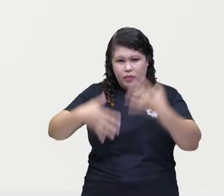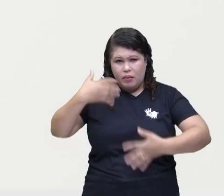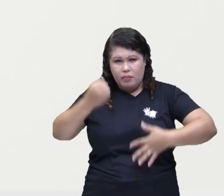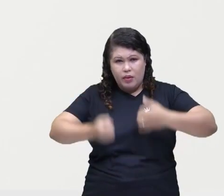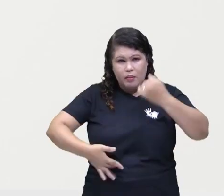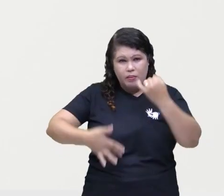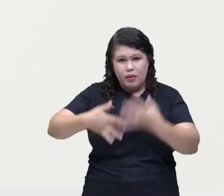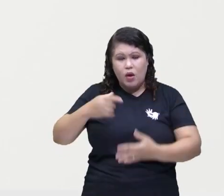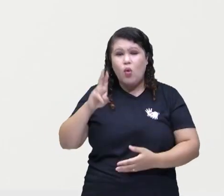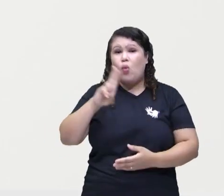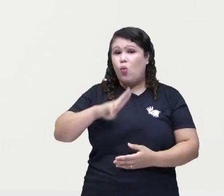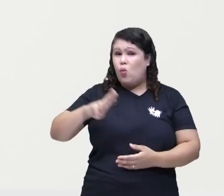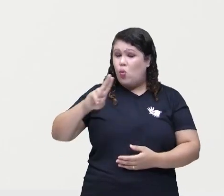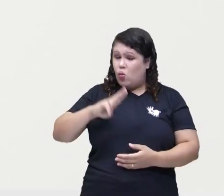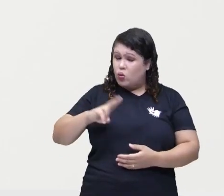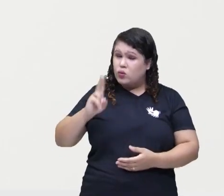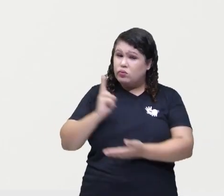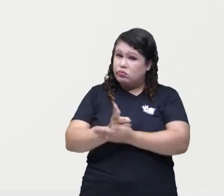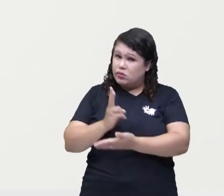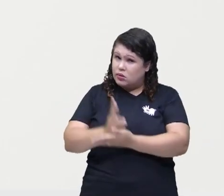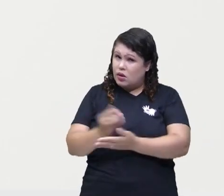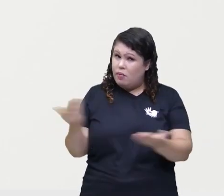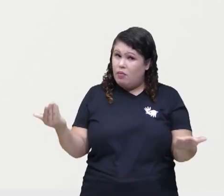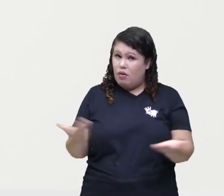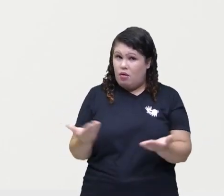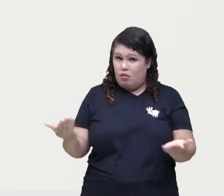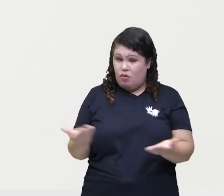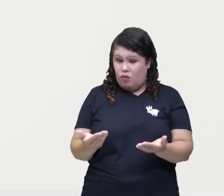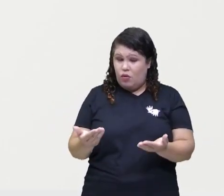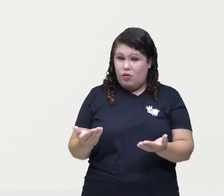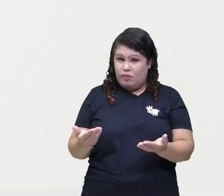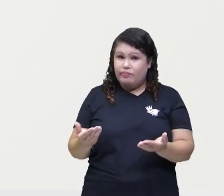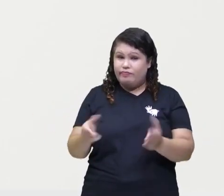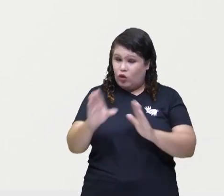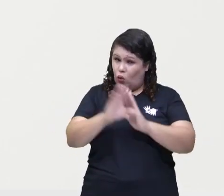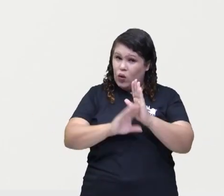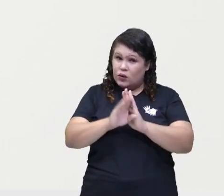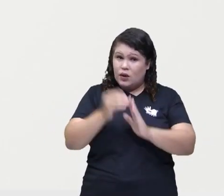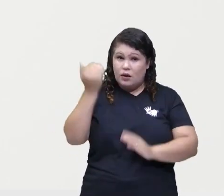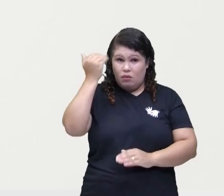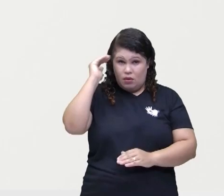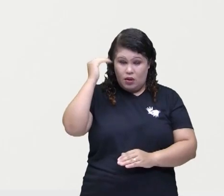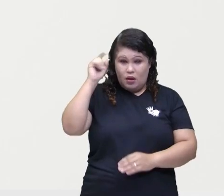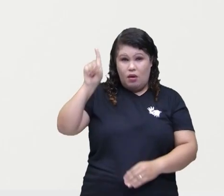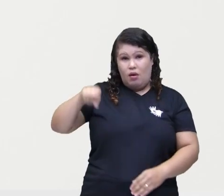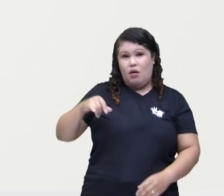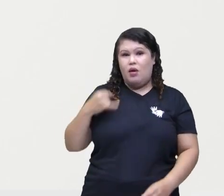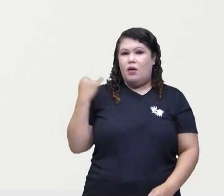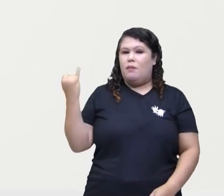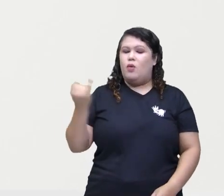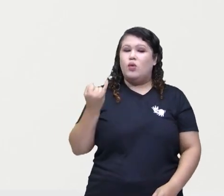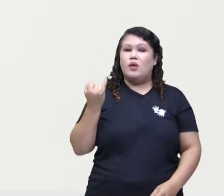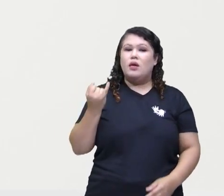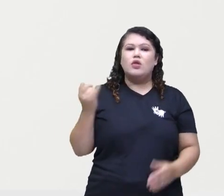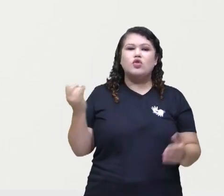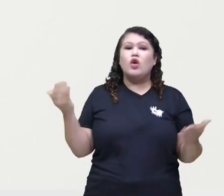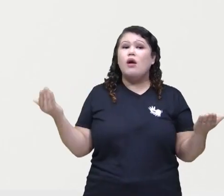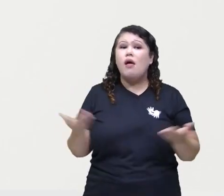vocês percebam este conceito aqui muito importante, ó, que significa neste